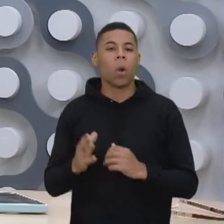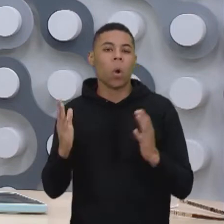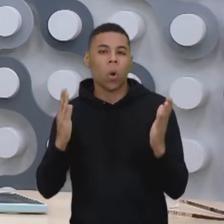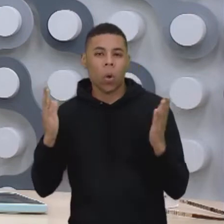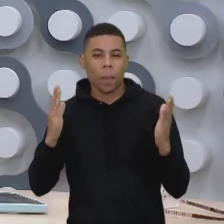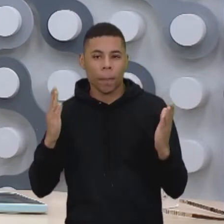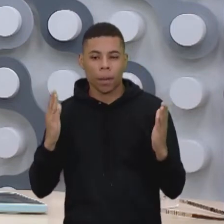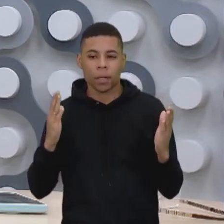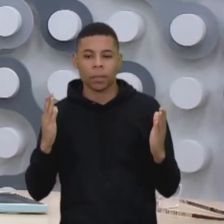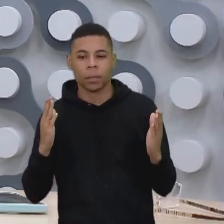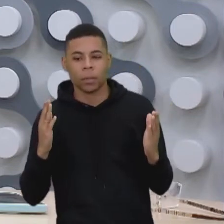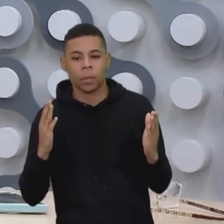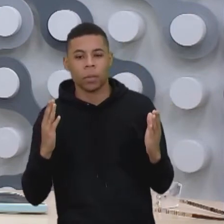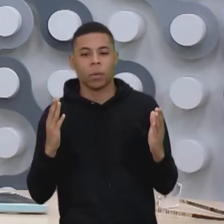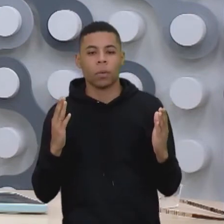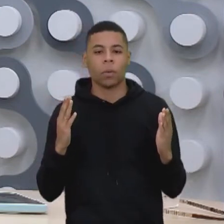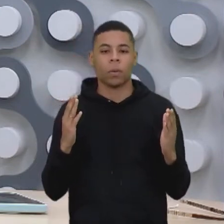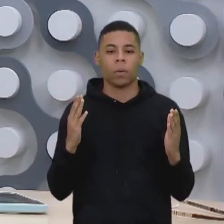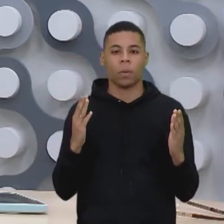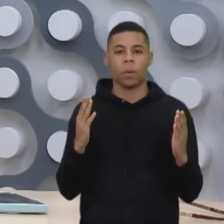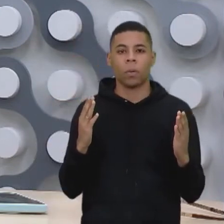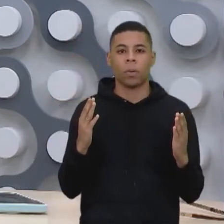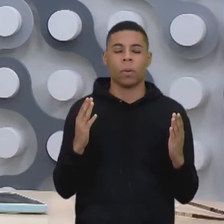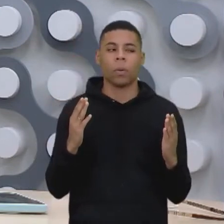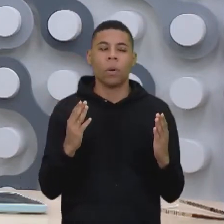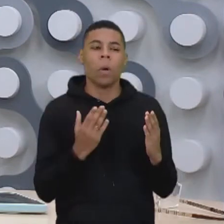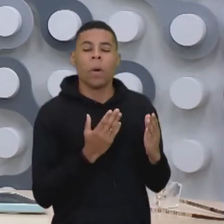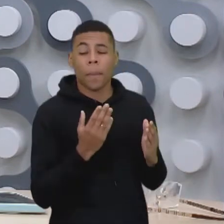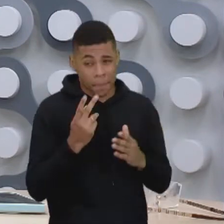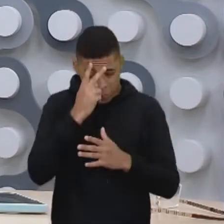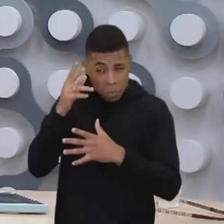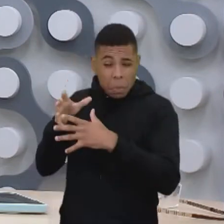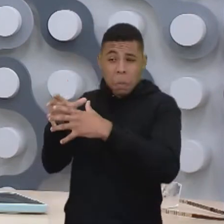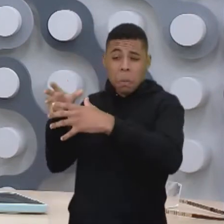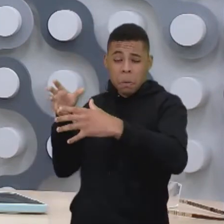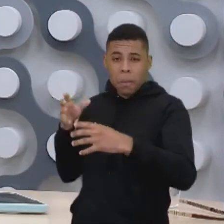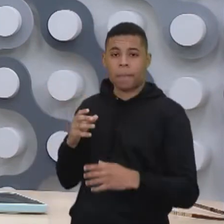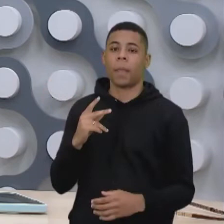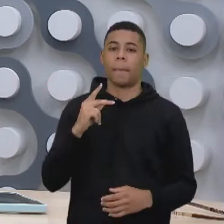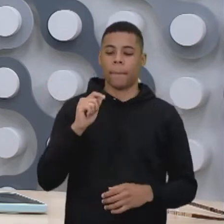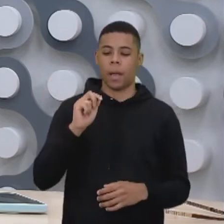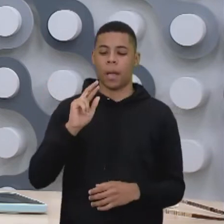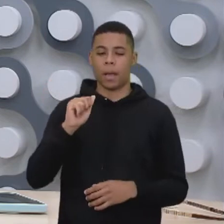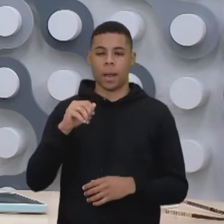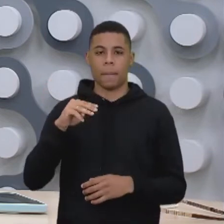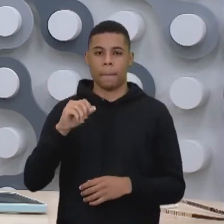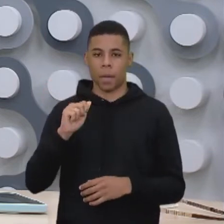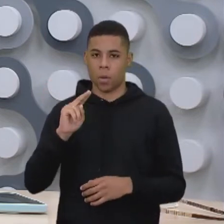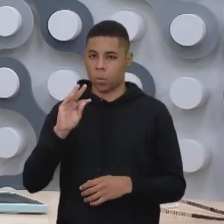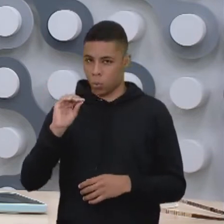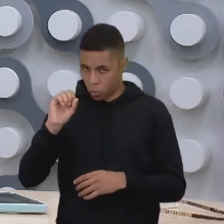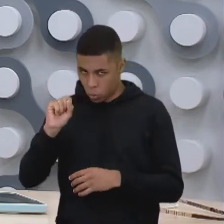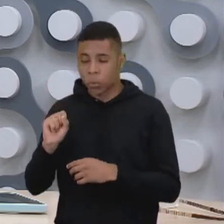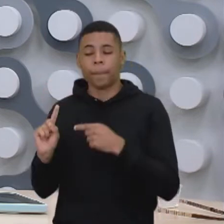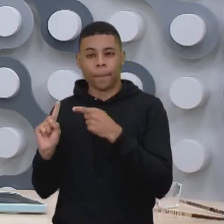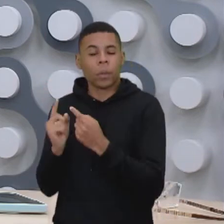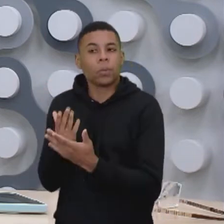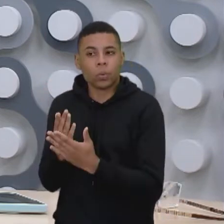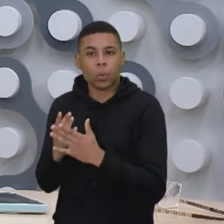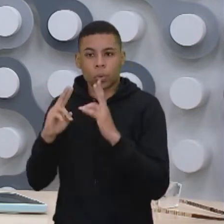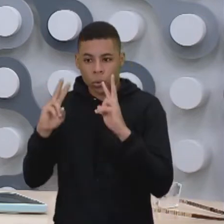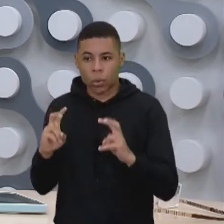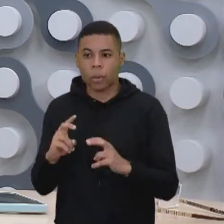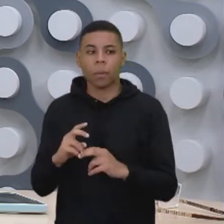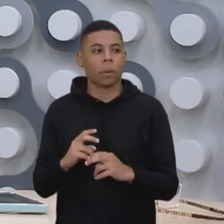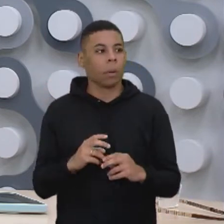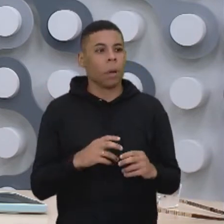comparação à produção de alimentos. Né? Então, para Malthus, né, que foi um dos primeiros a estudar essa questão do